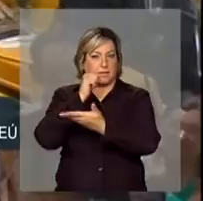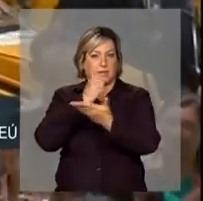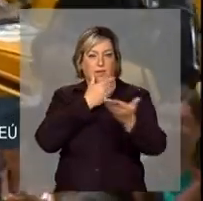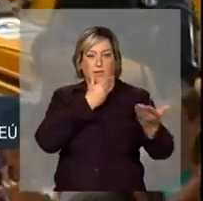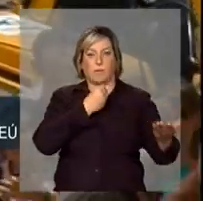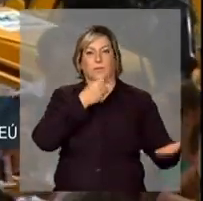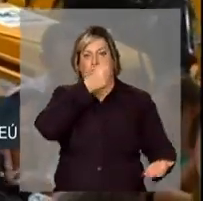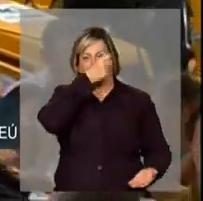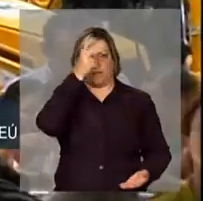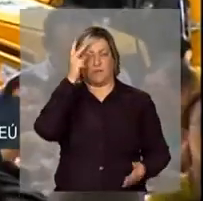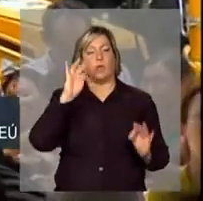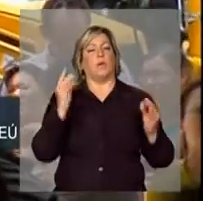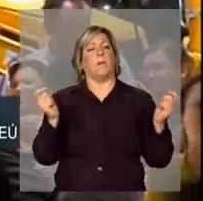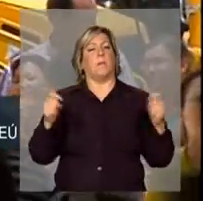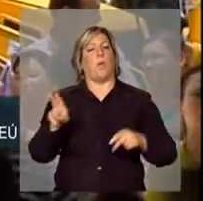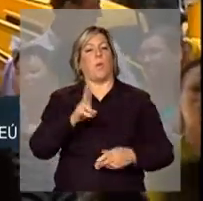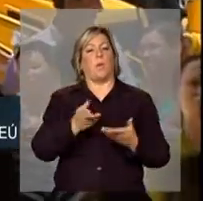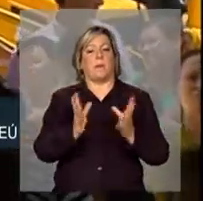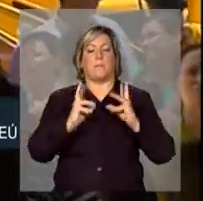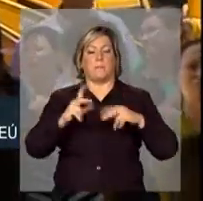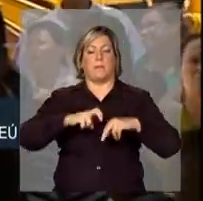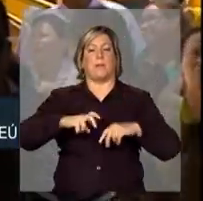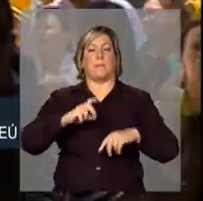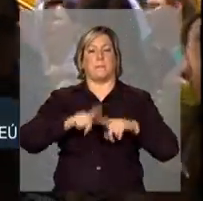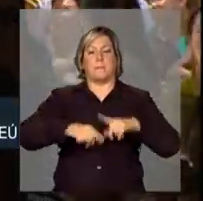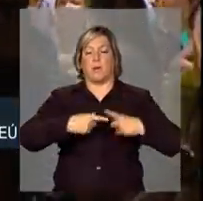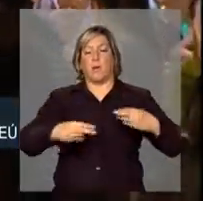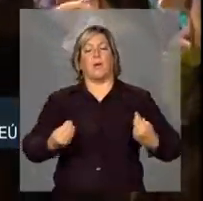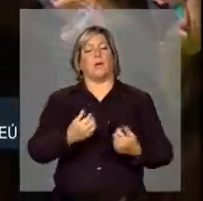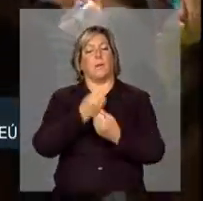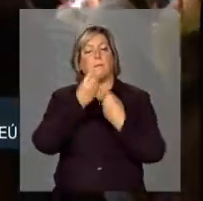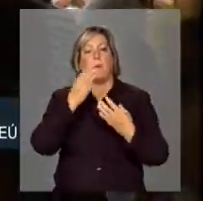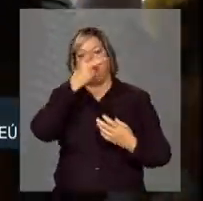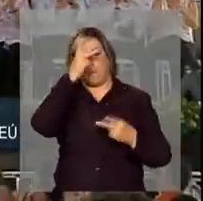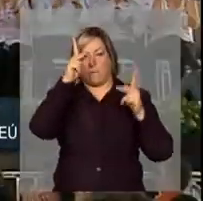E isso tudo é bom para o nosso povo. Um abraço a todos e todas.